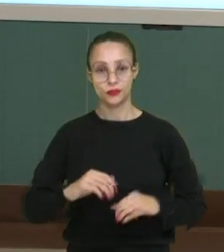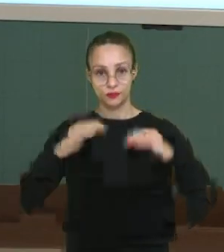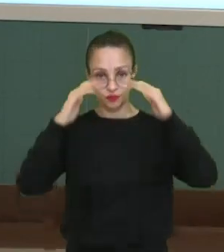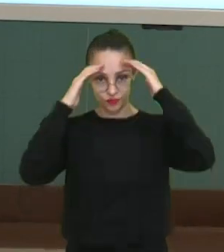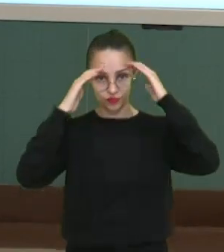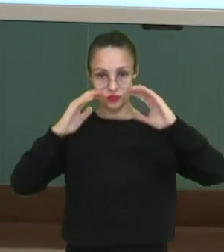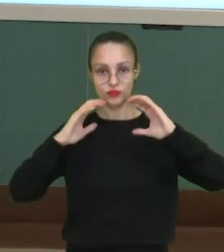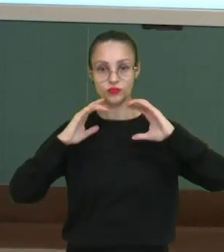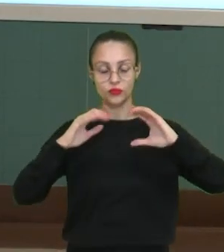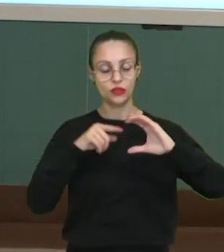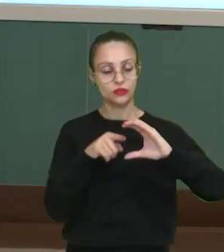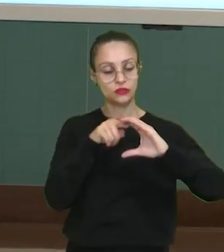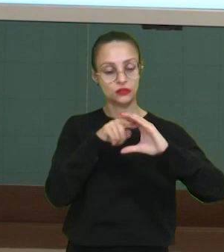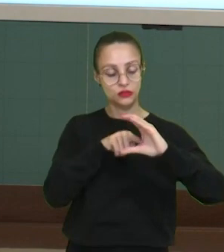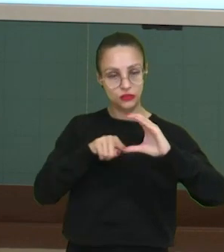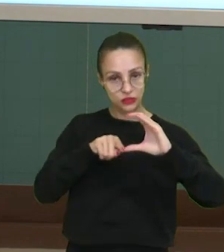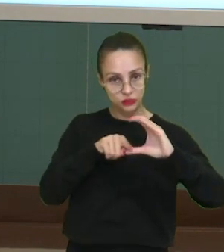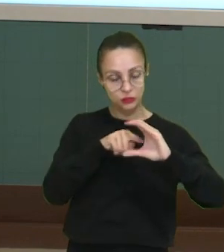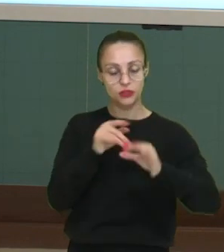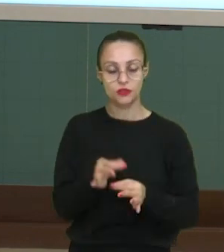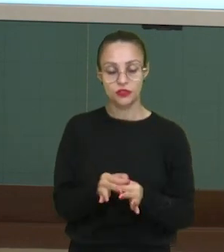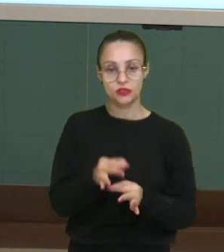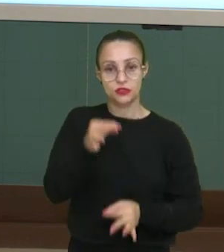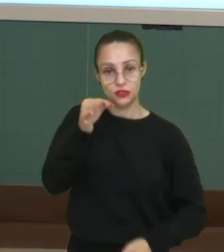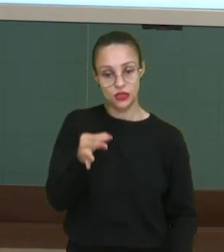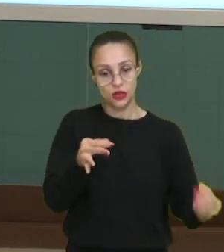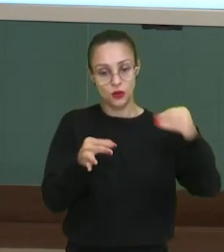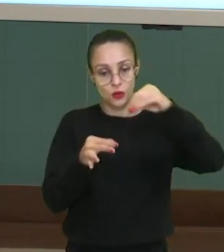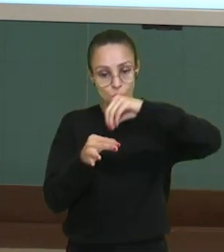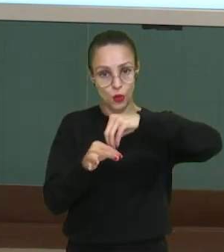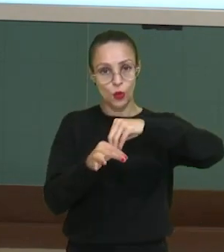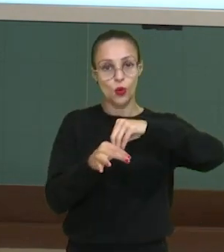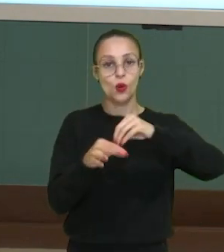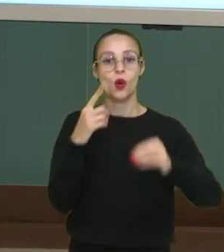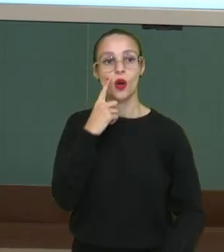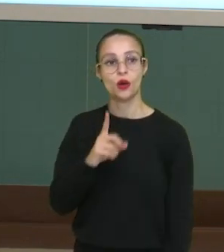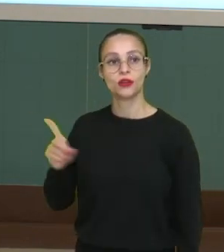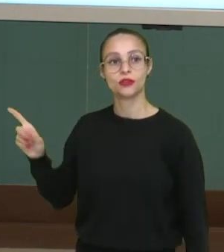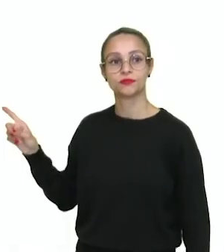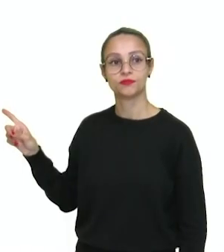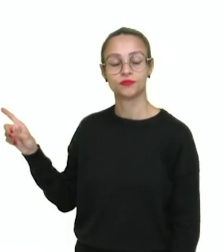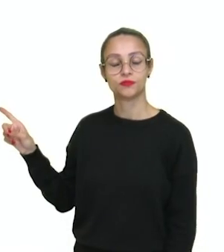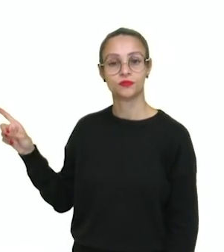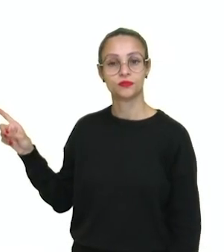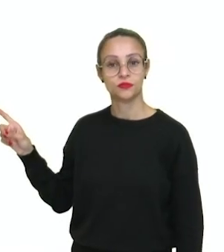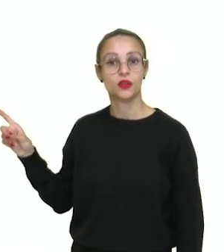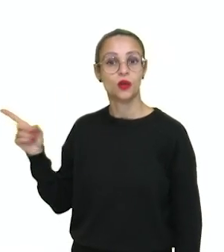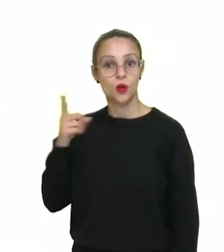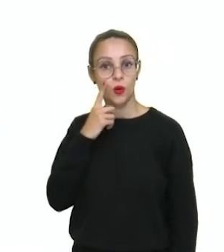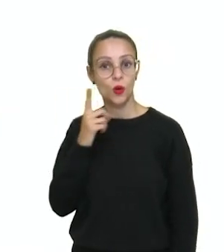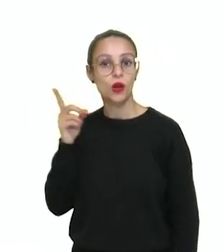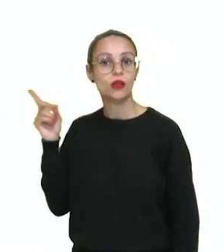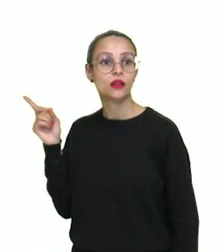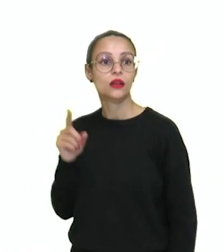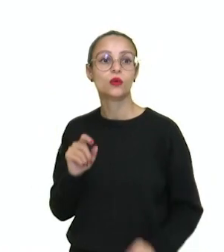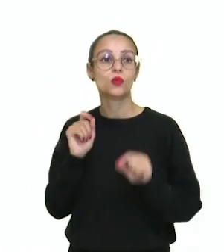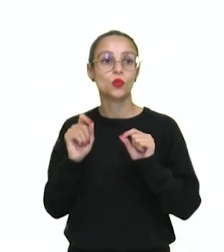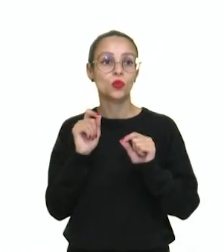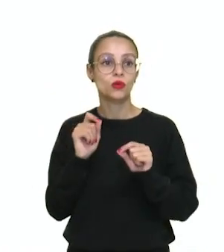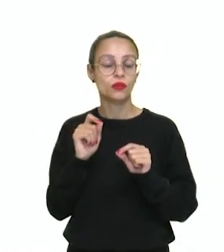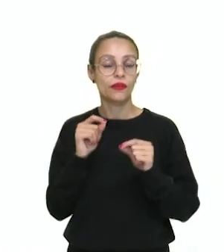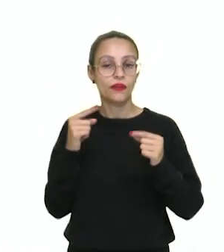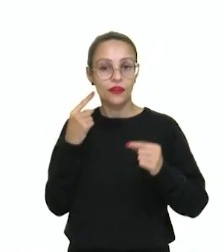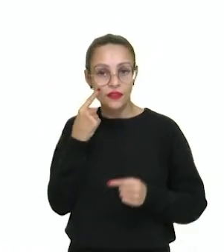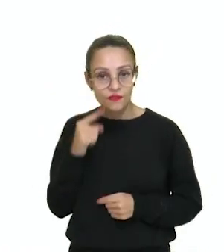medula espinal ou espinhal. Vamos para a imagem? Repare bem aqui, aonde nós localizamos, então,